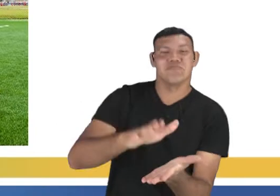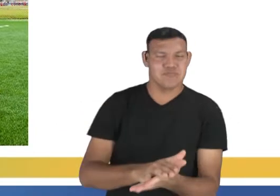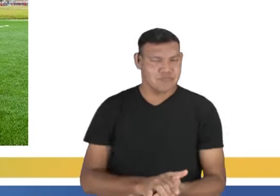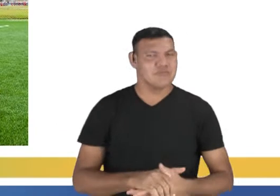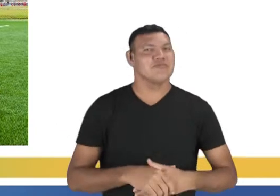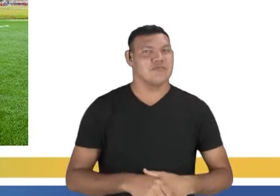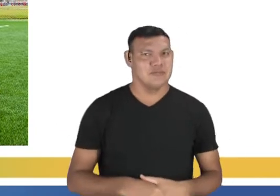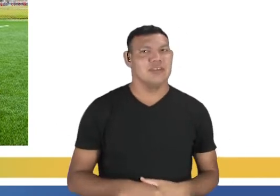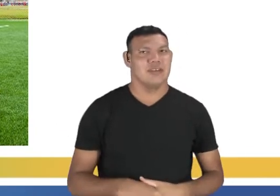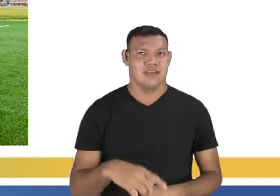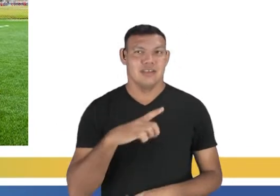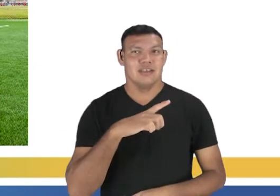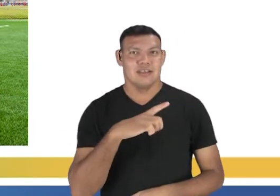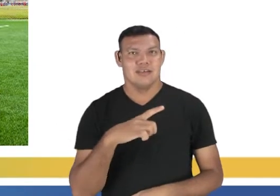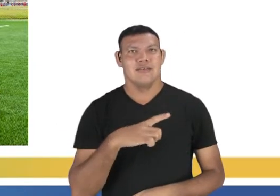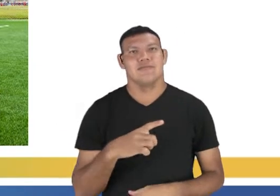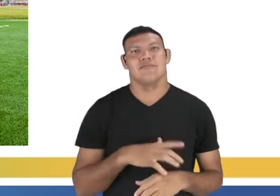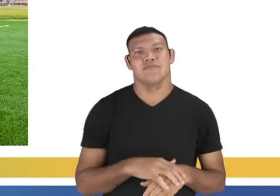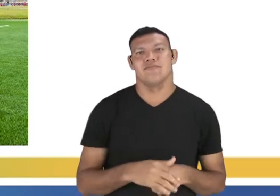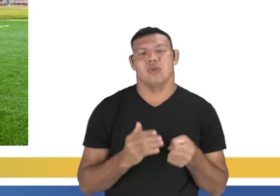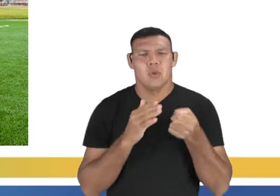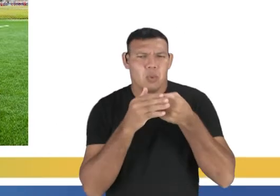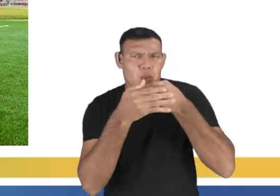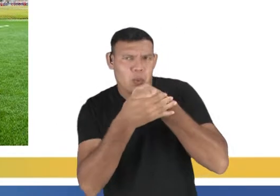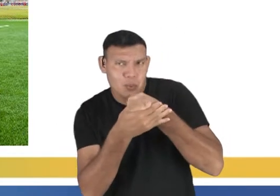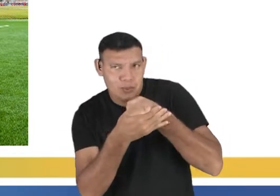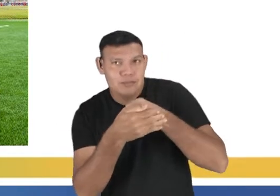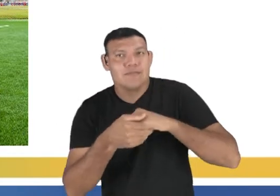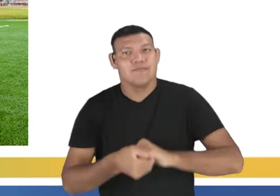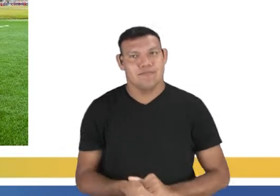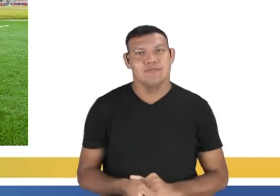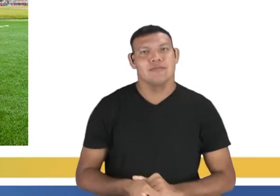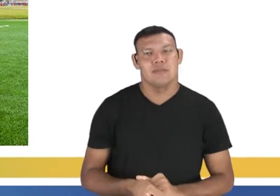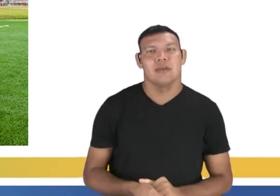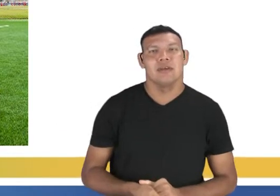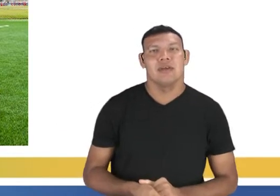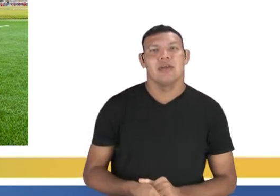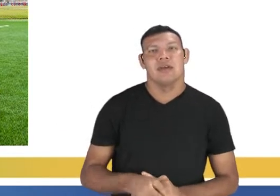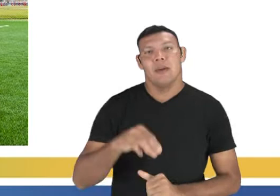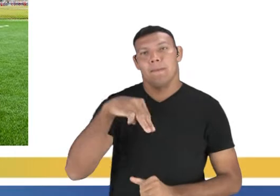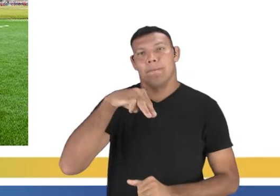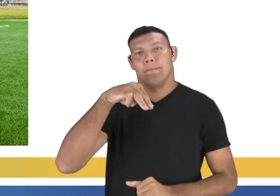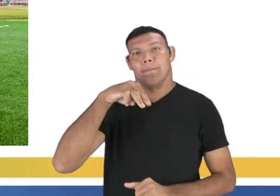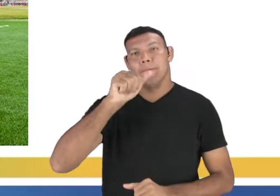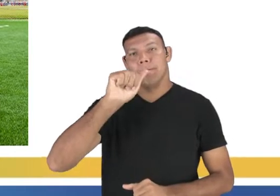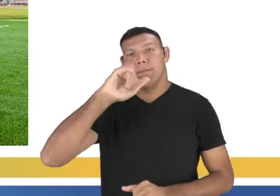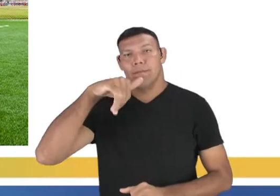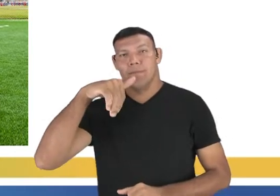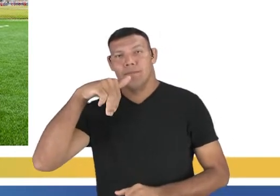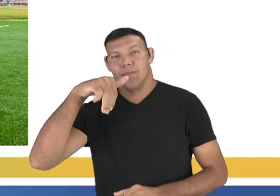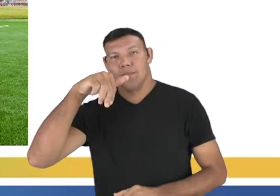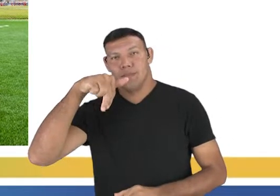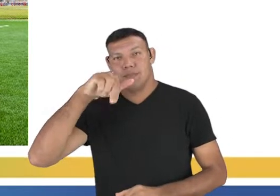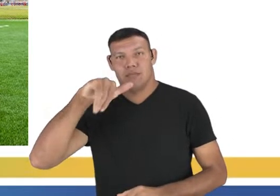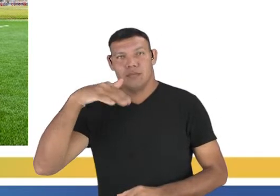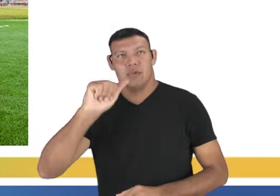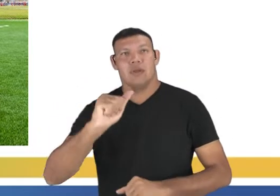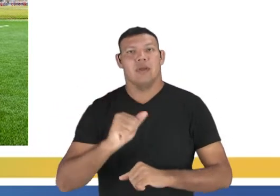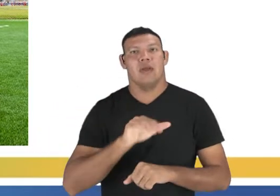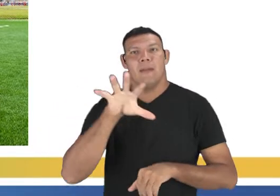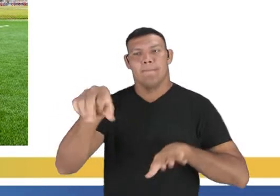pátio, tá? Pique-esconde, que também é conhecido como a brincadeira da manja, e o pega-pega. Trouxe também